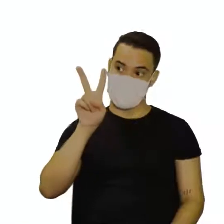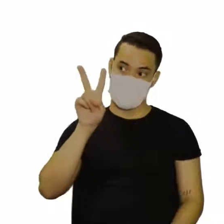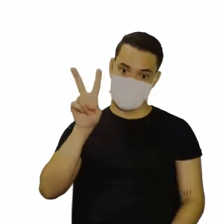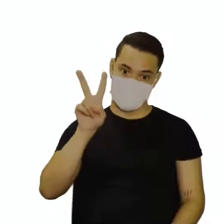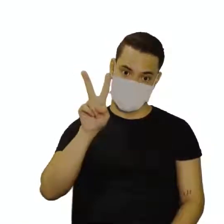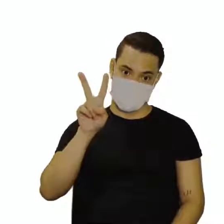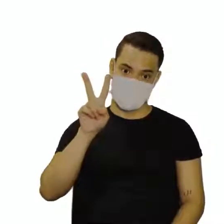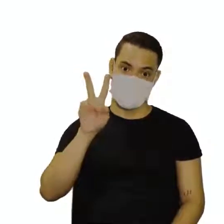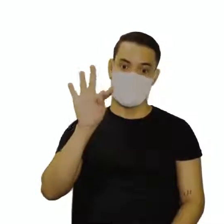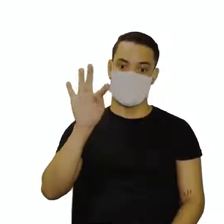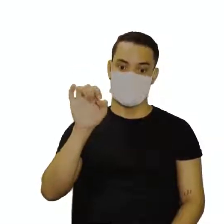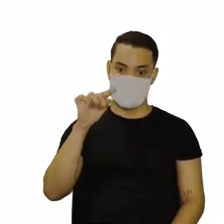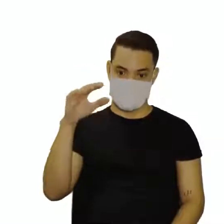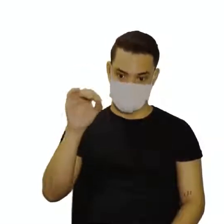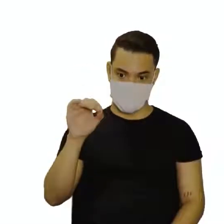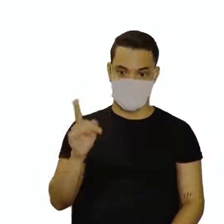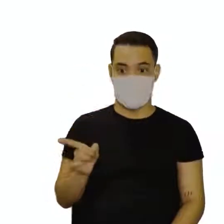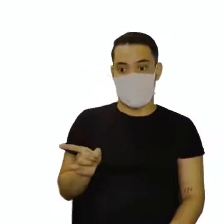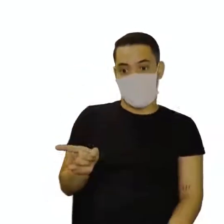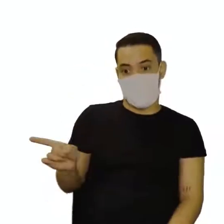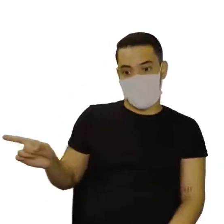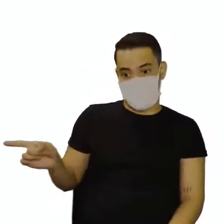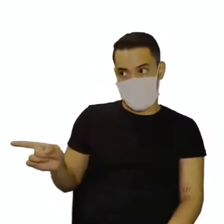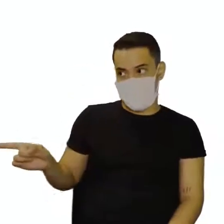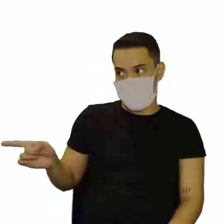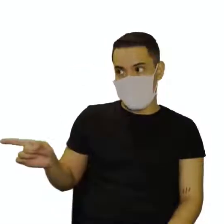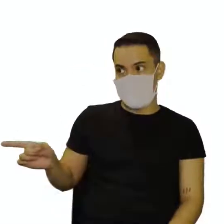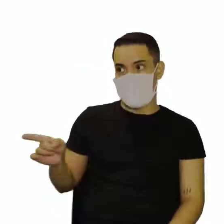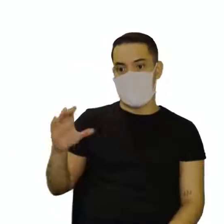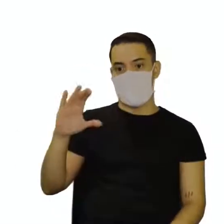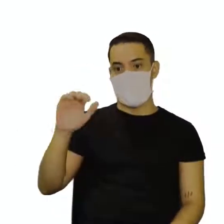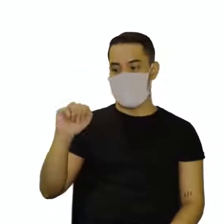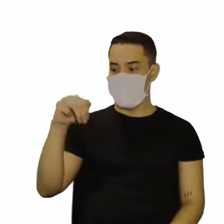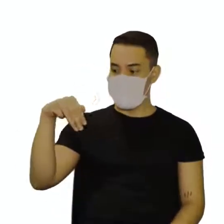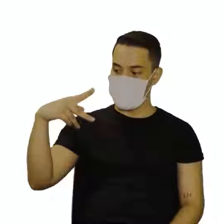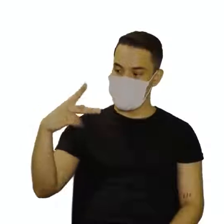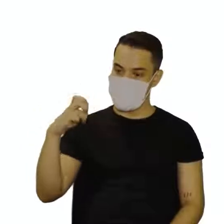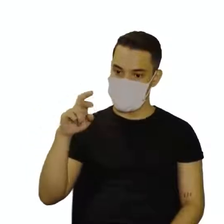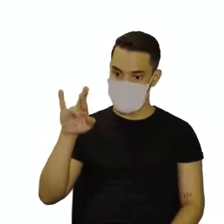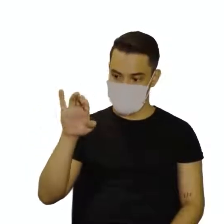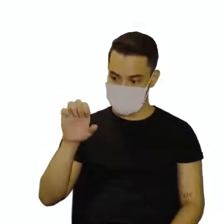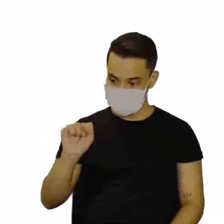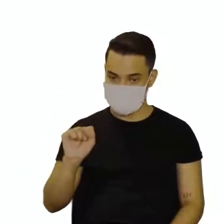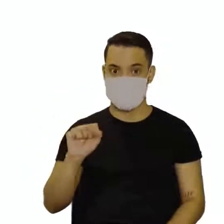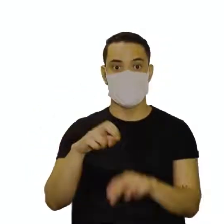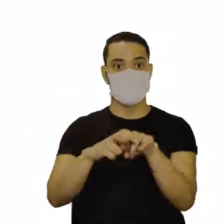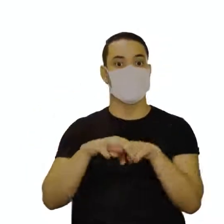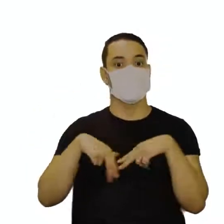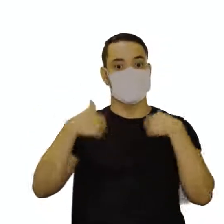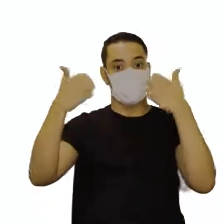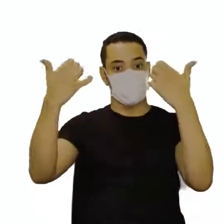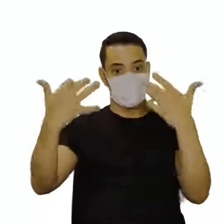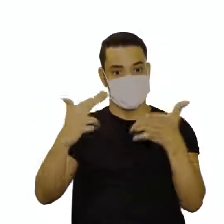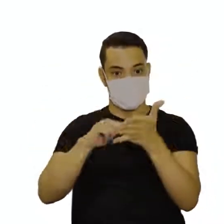volts e na horizontal corrente em amperes. Olha o que ele fala. Quando a